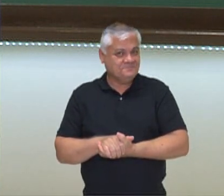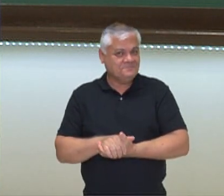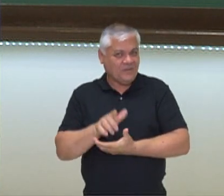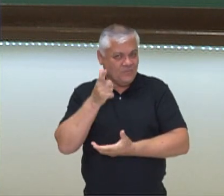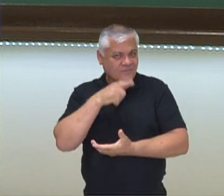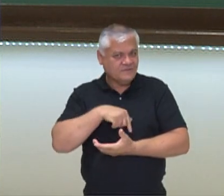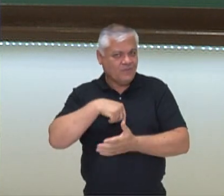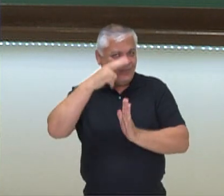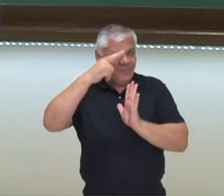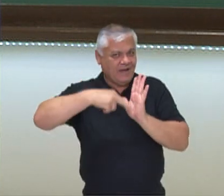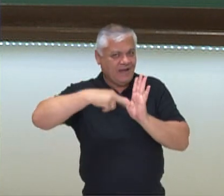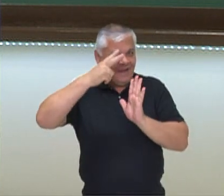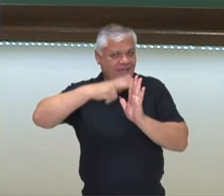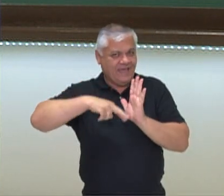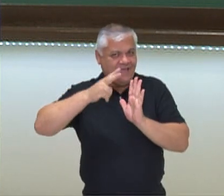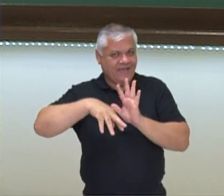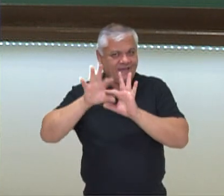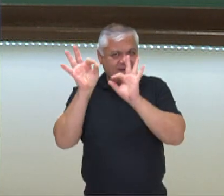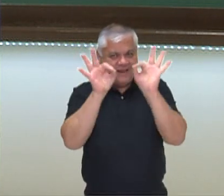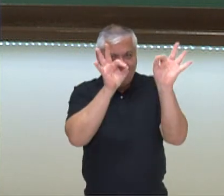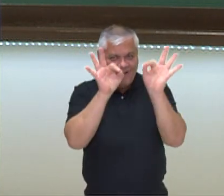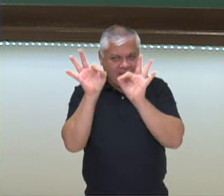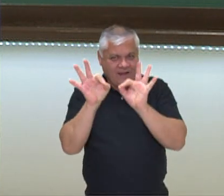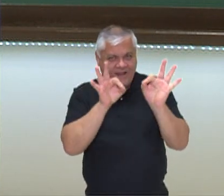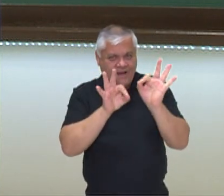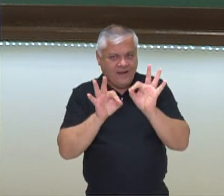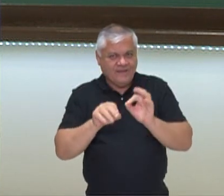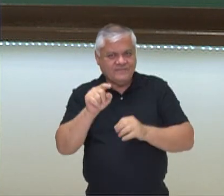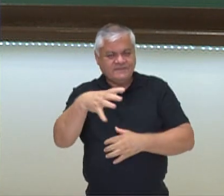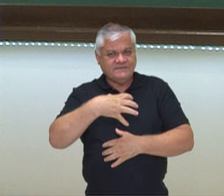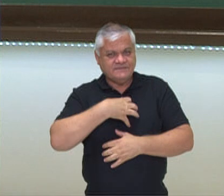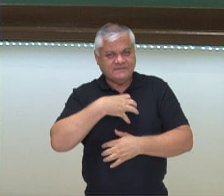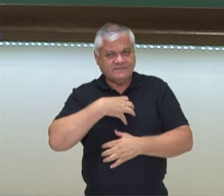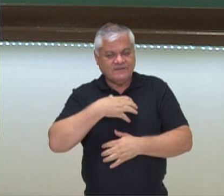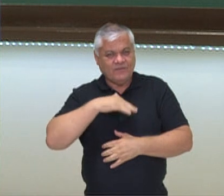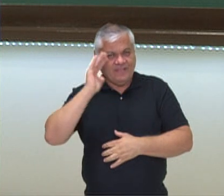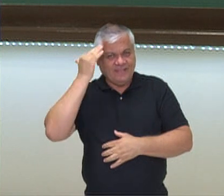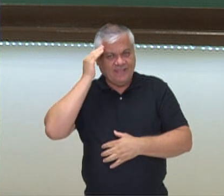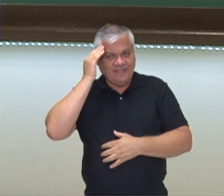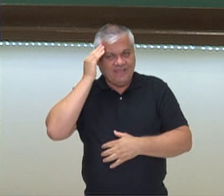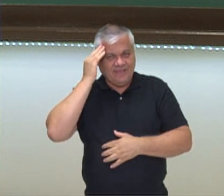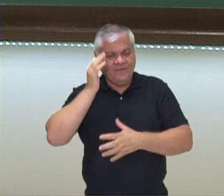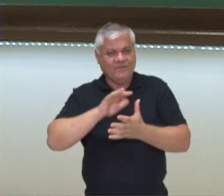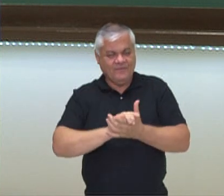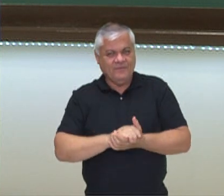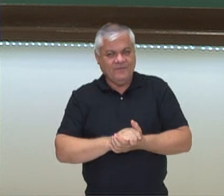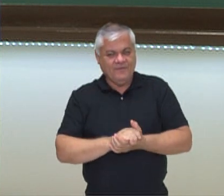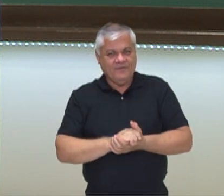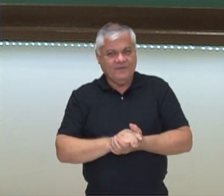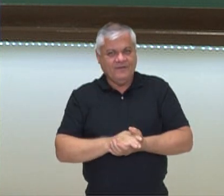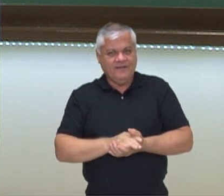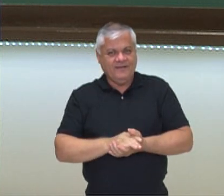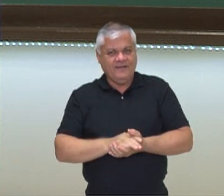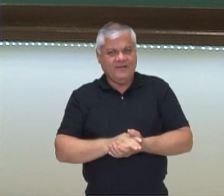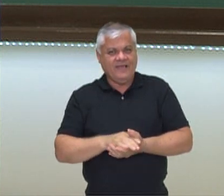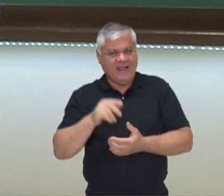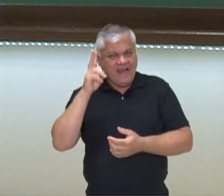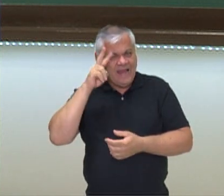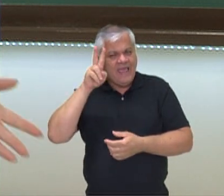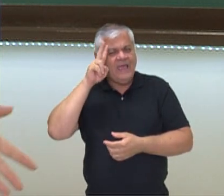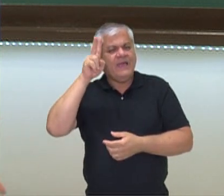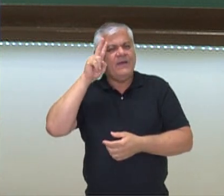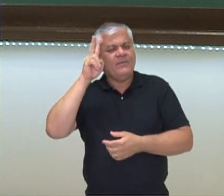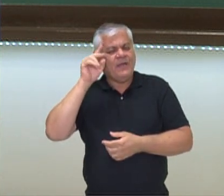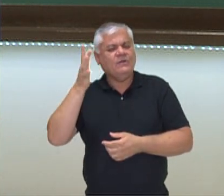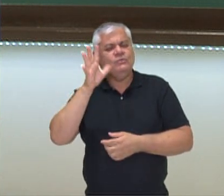deve até ter sentido aquela vontade assim de batucar no We Will Rock You? Se lembra dessa música? Todo mundo